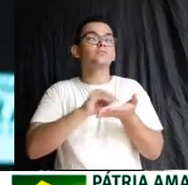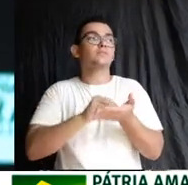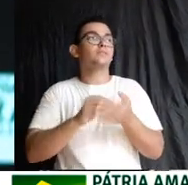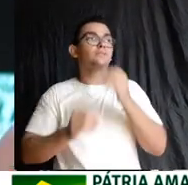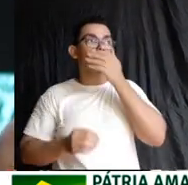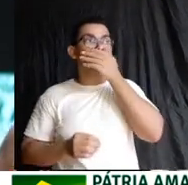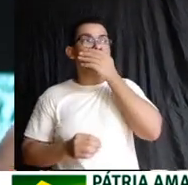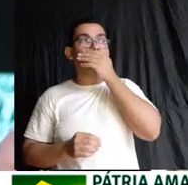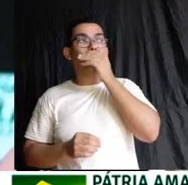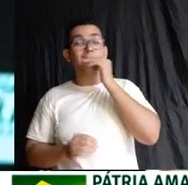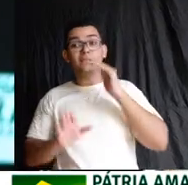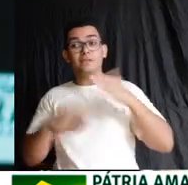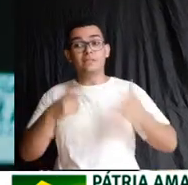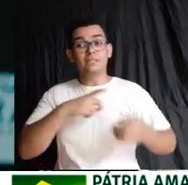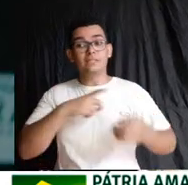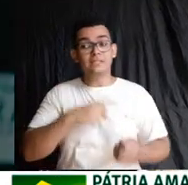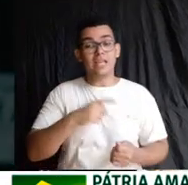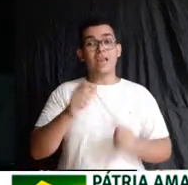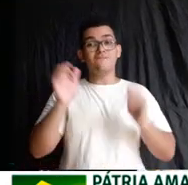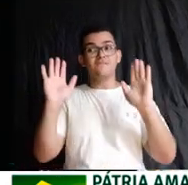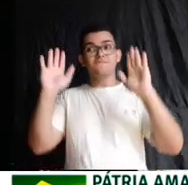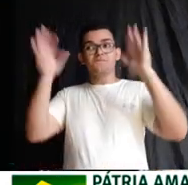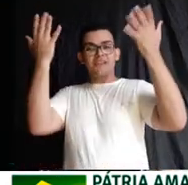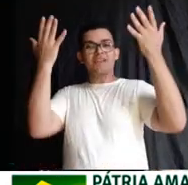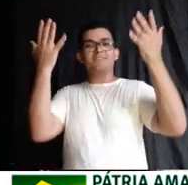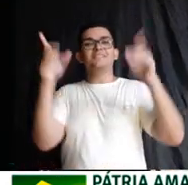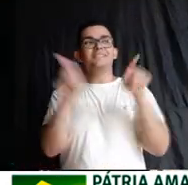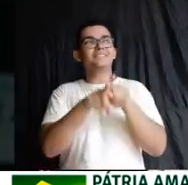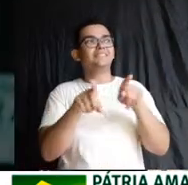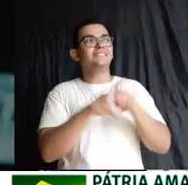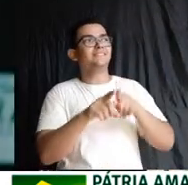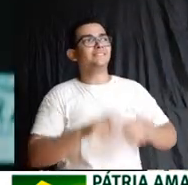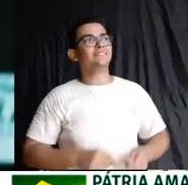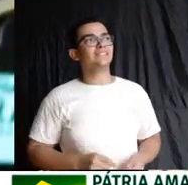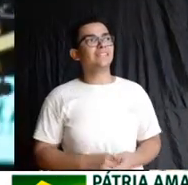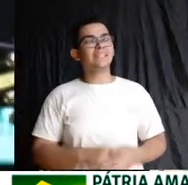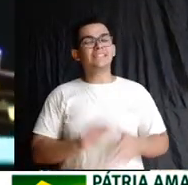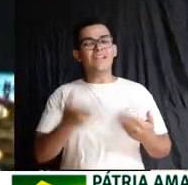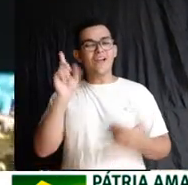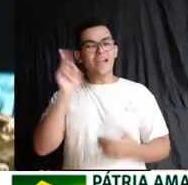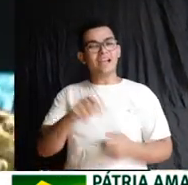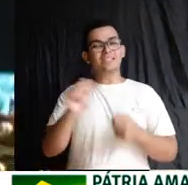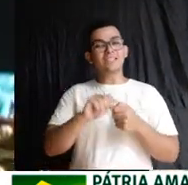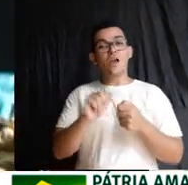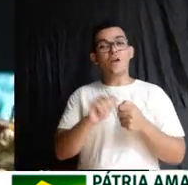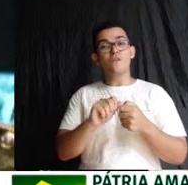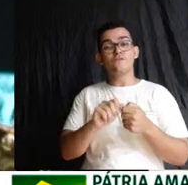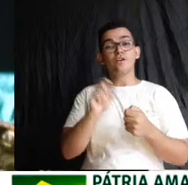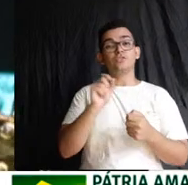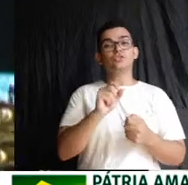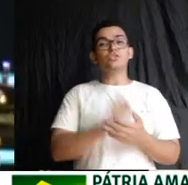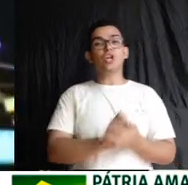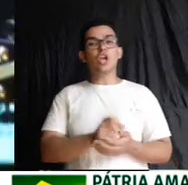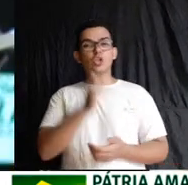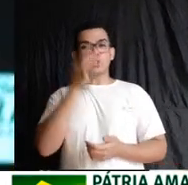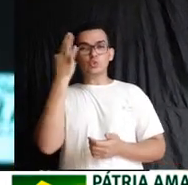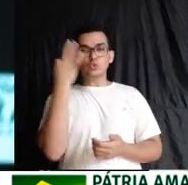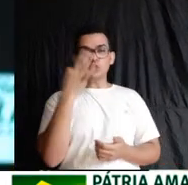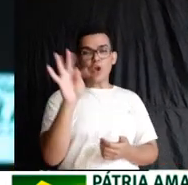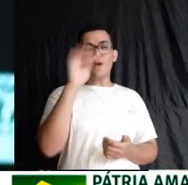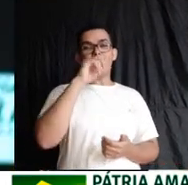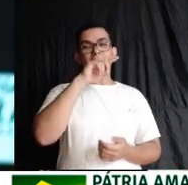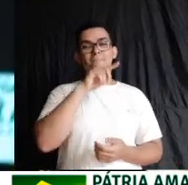né? Bem pra cima. Bem pra cima pra terminar, fechar com chave de ouro. E essa aqui foi muito sucesso lá, recentemente. Então vai fazer uma